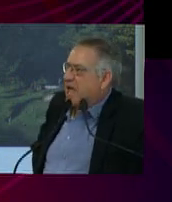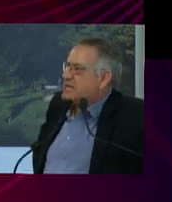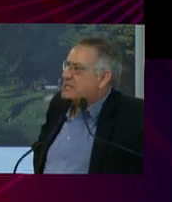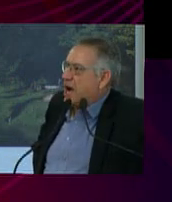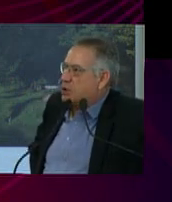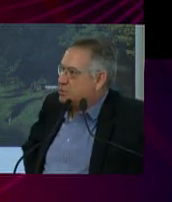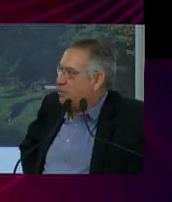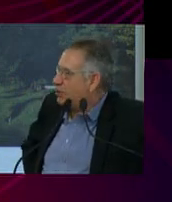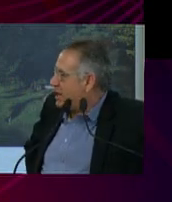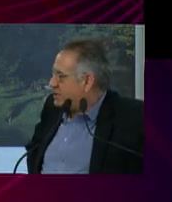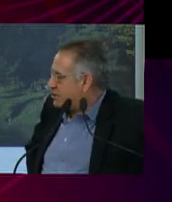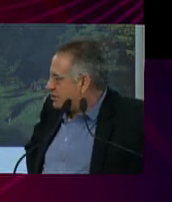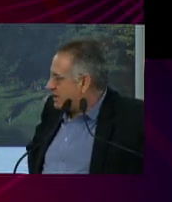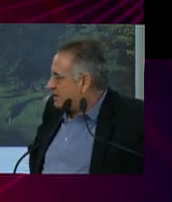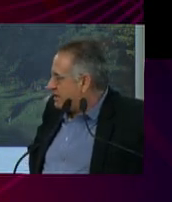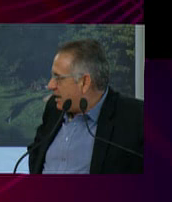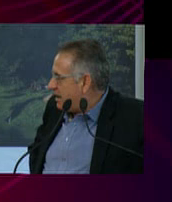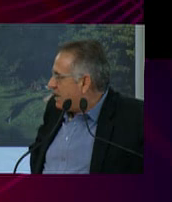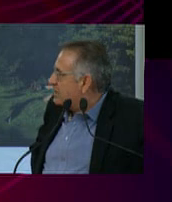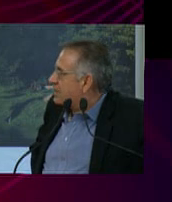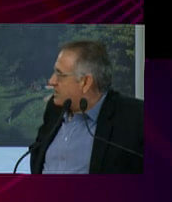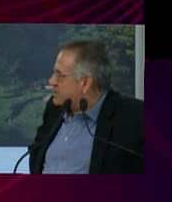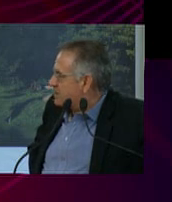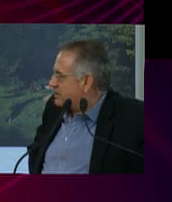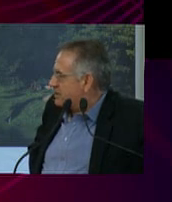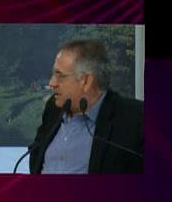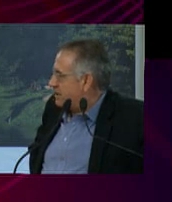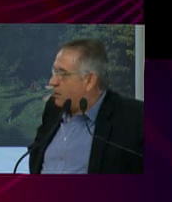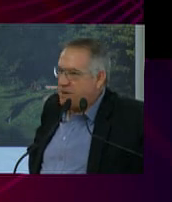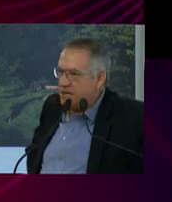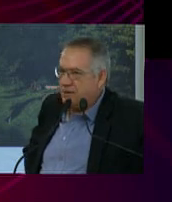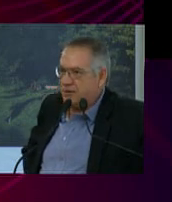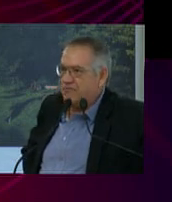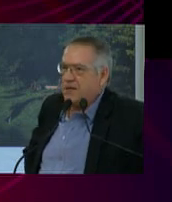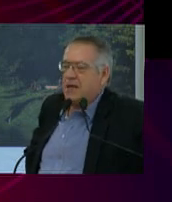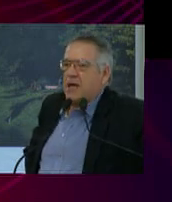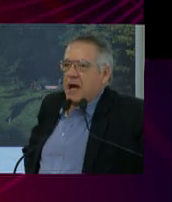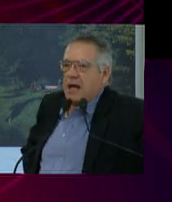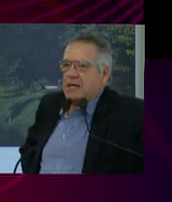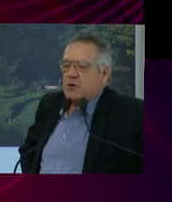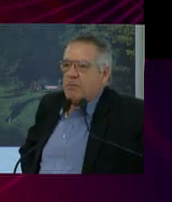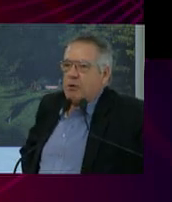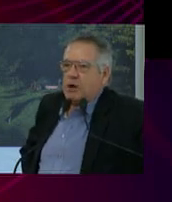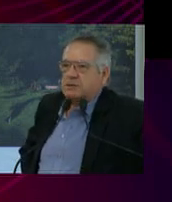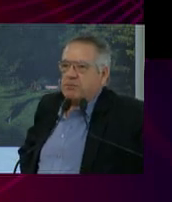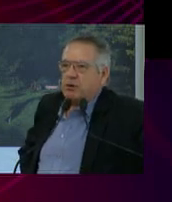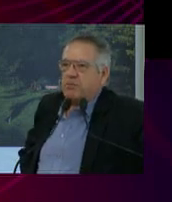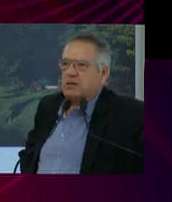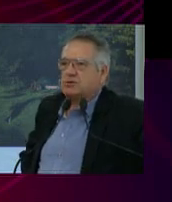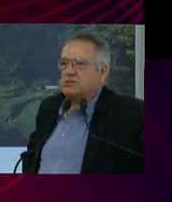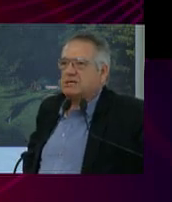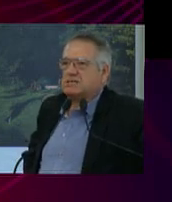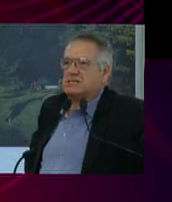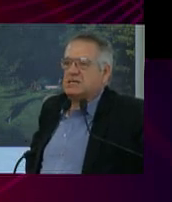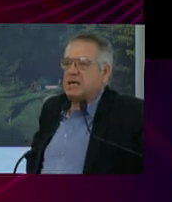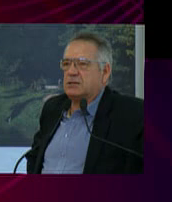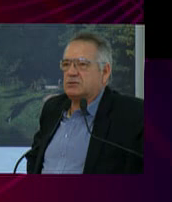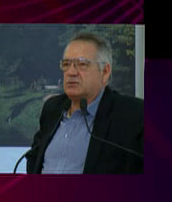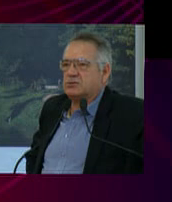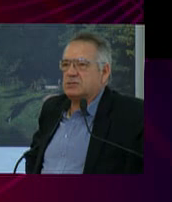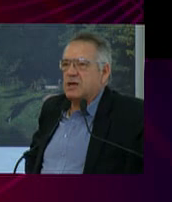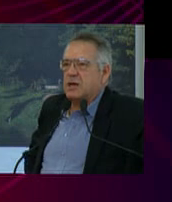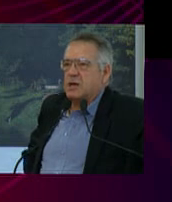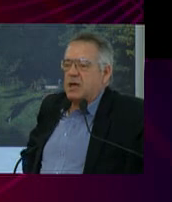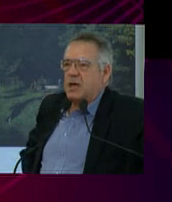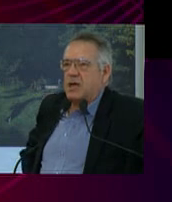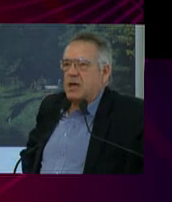cabe 10 carros populares dentro daquele dessa cratera, no mínimo. Ali comporta pelo menos